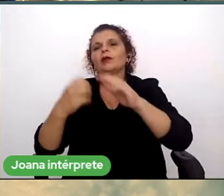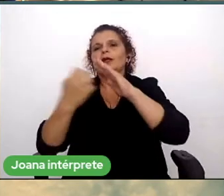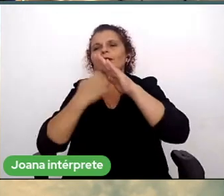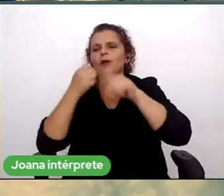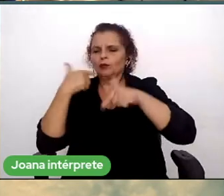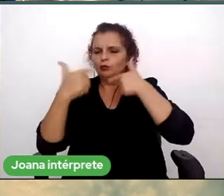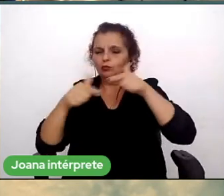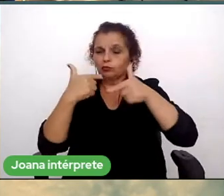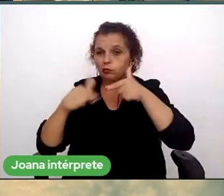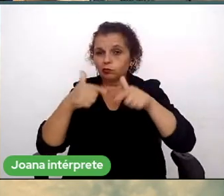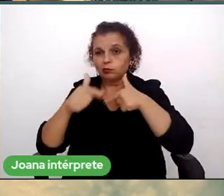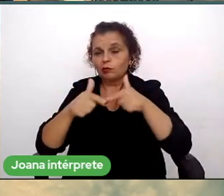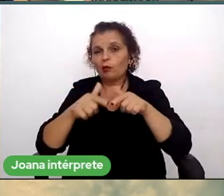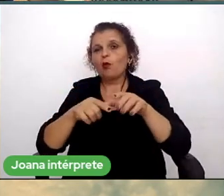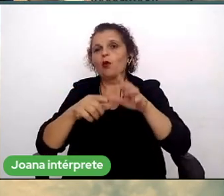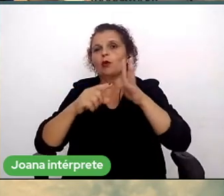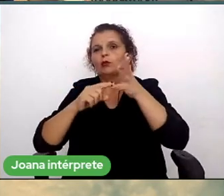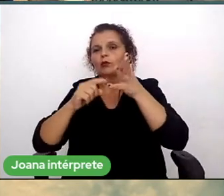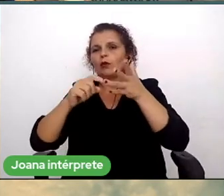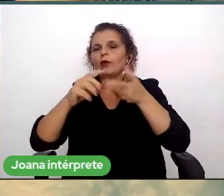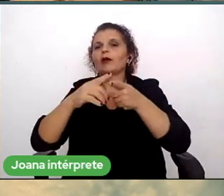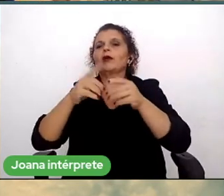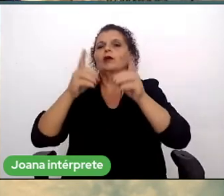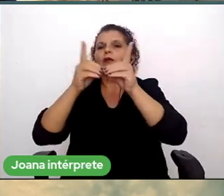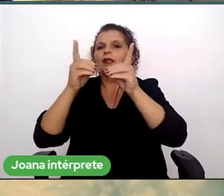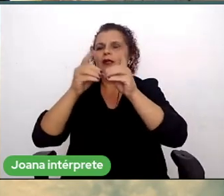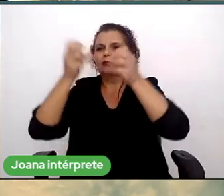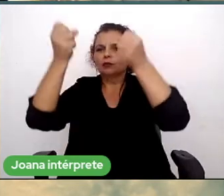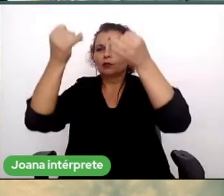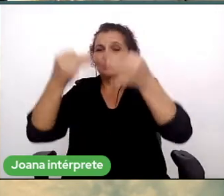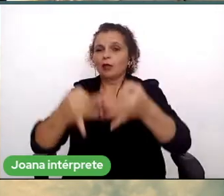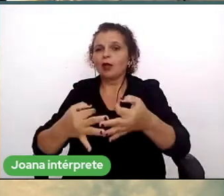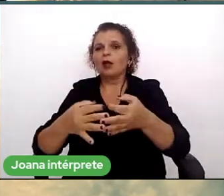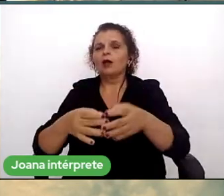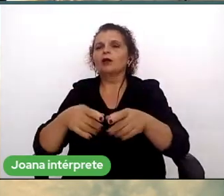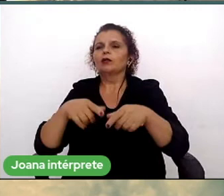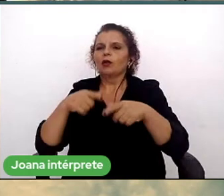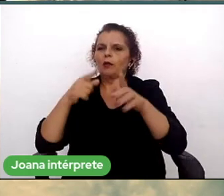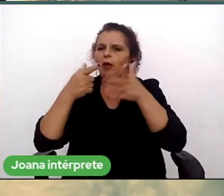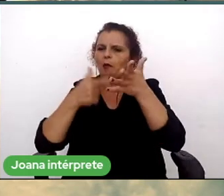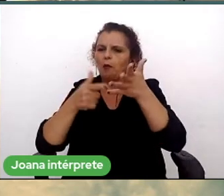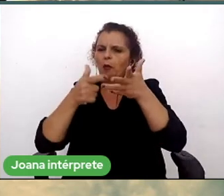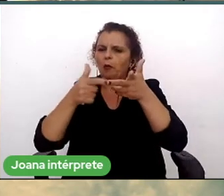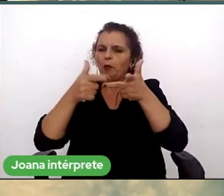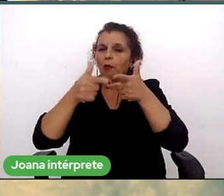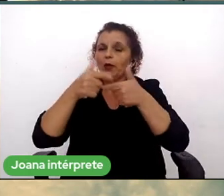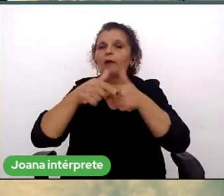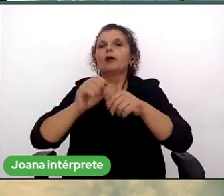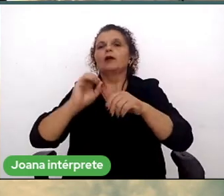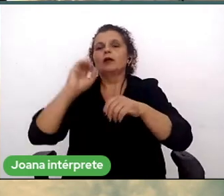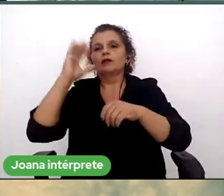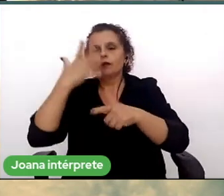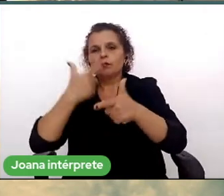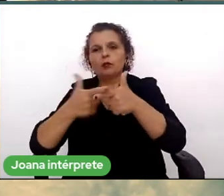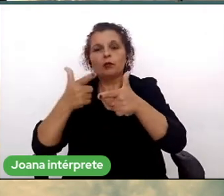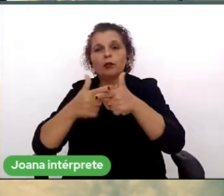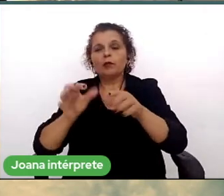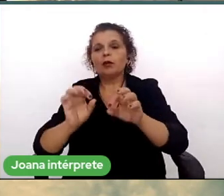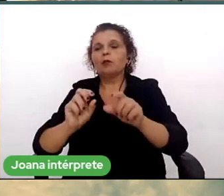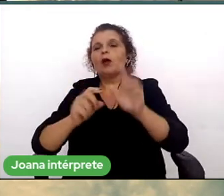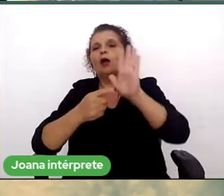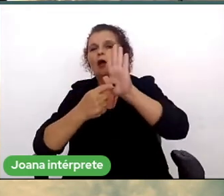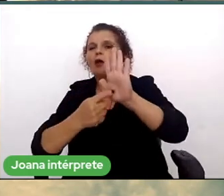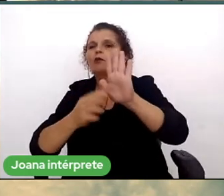trabalhando ou estamos trabalhando com o cliente especial não se estávamos com esse problema para resolver nós resolvemos dessa